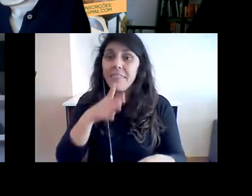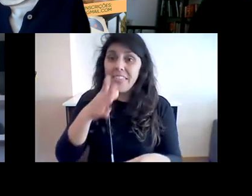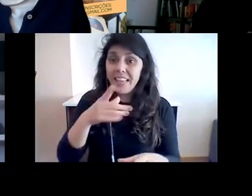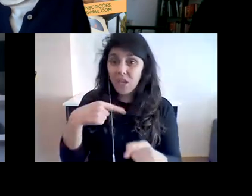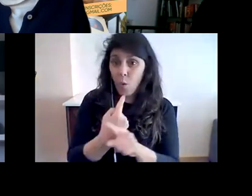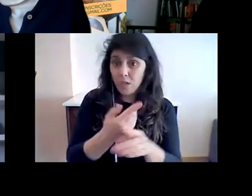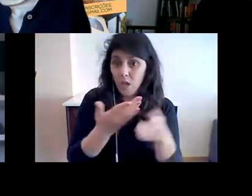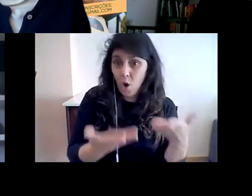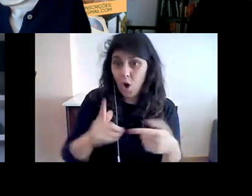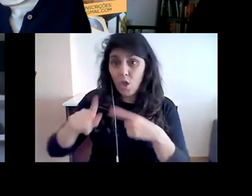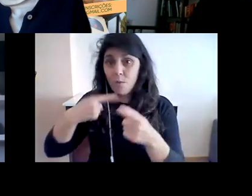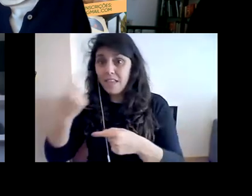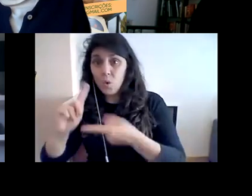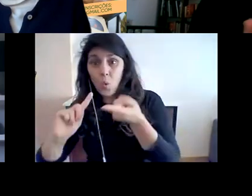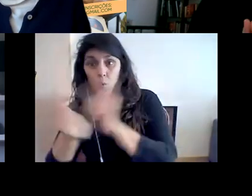Só para simplificar.